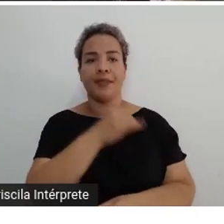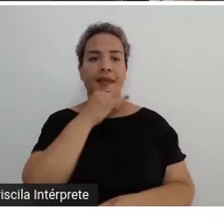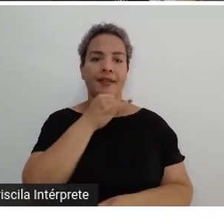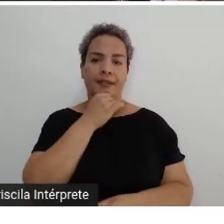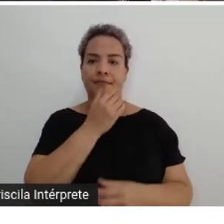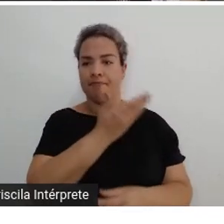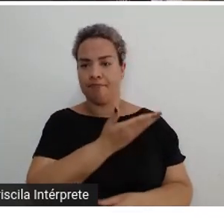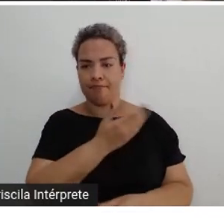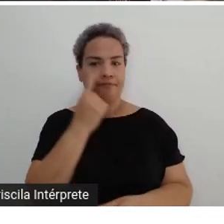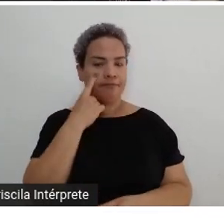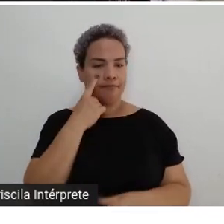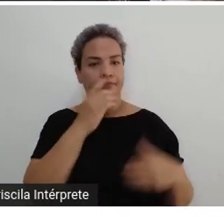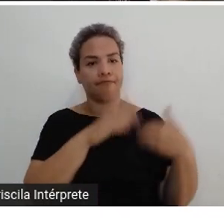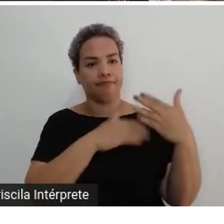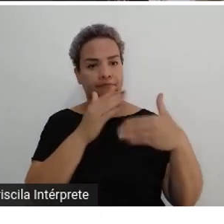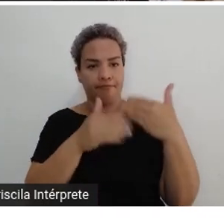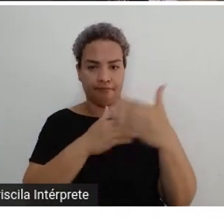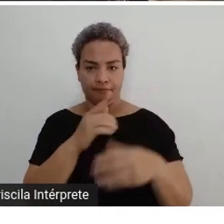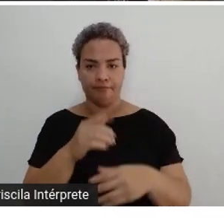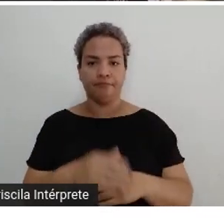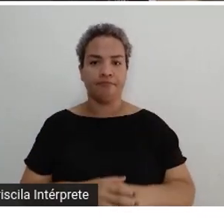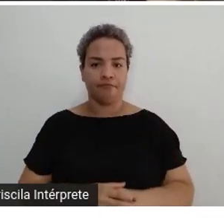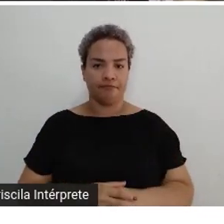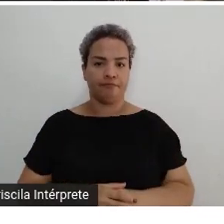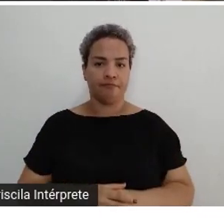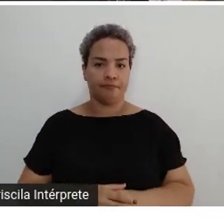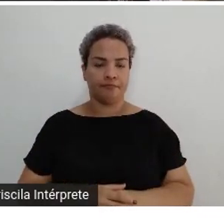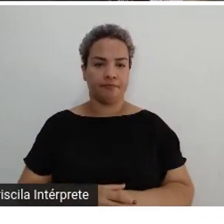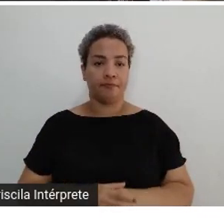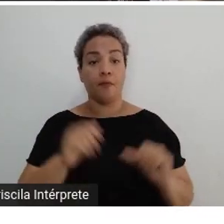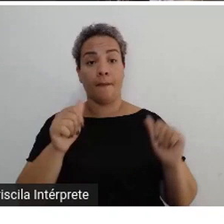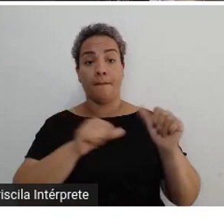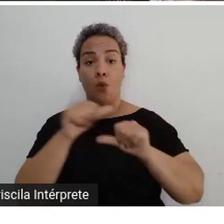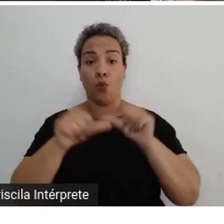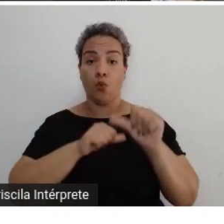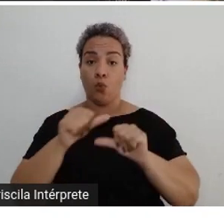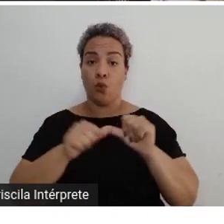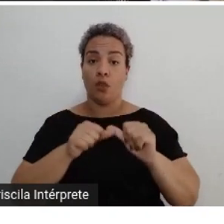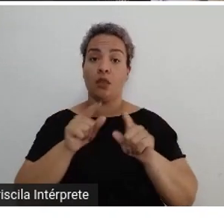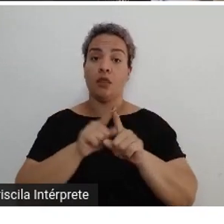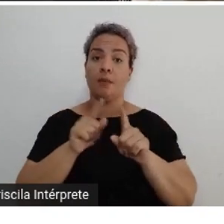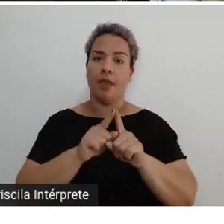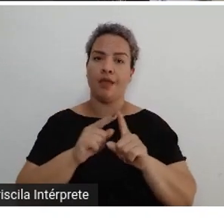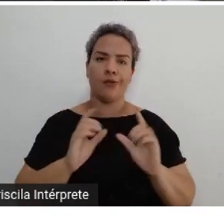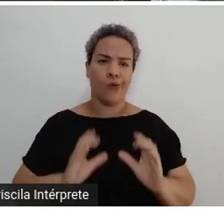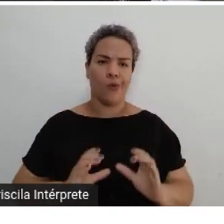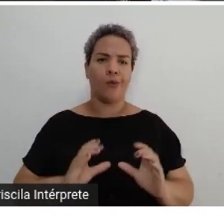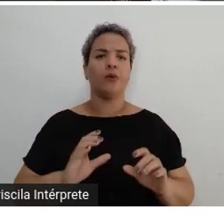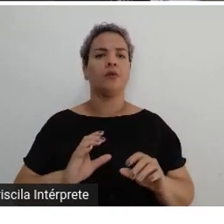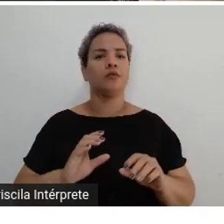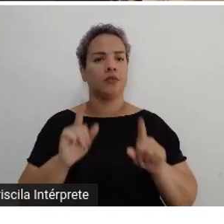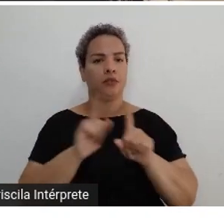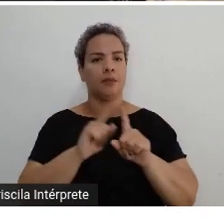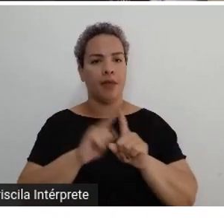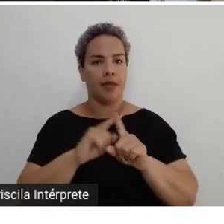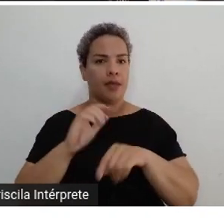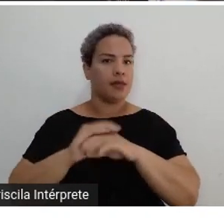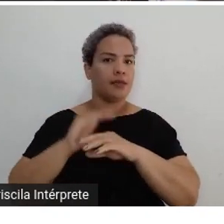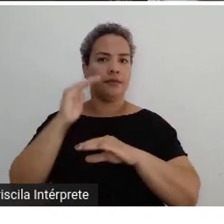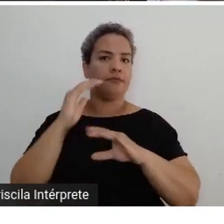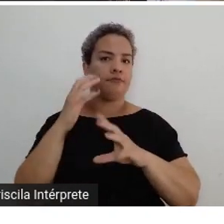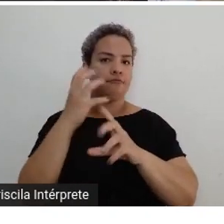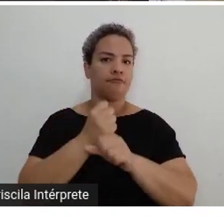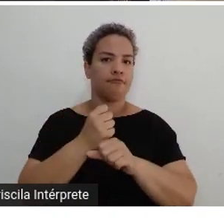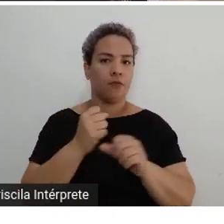né, da evolução. Então, a gente vê aí a mudança no comportamento. E acima das métricas, né, ter um